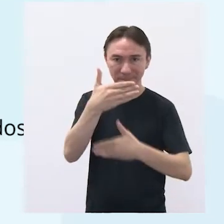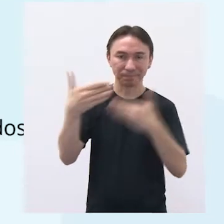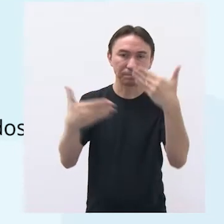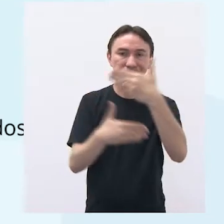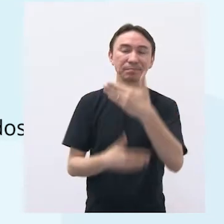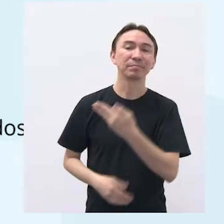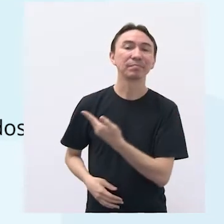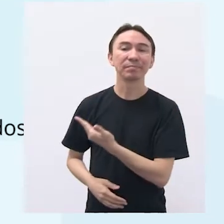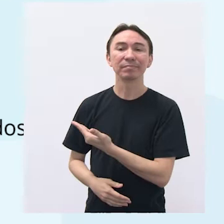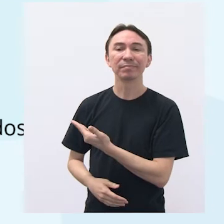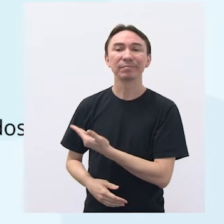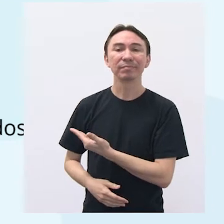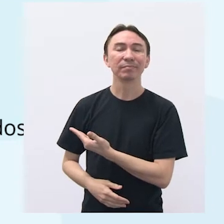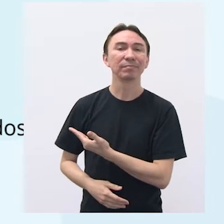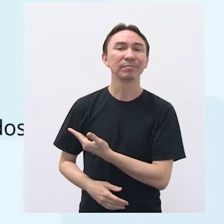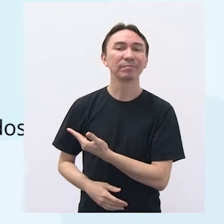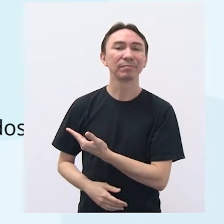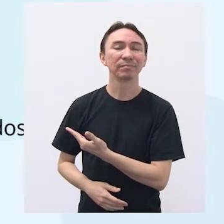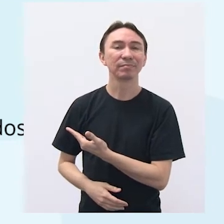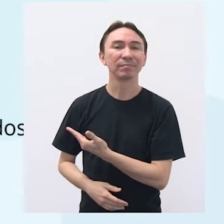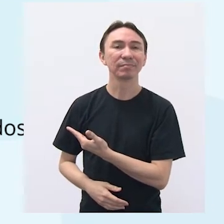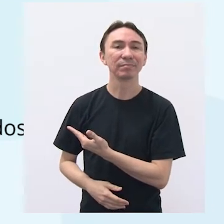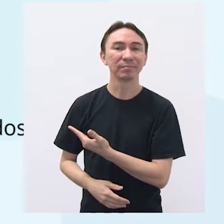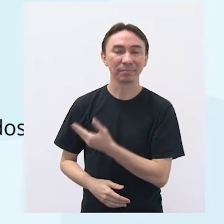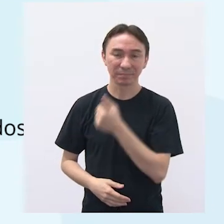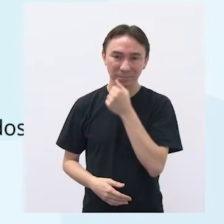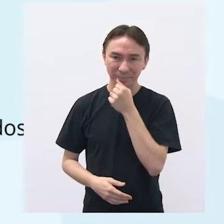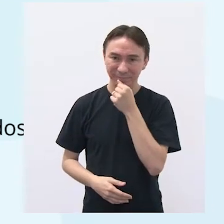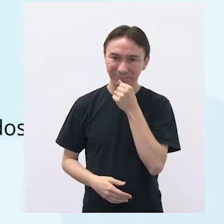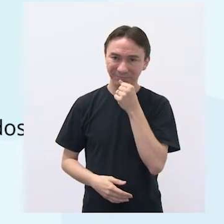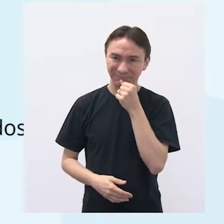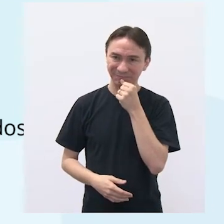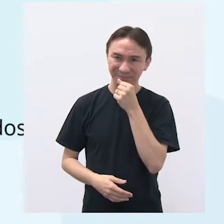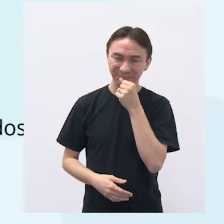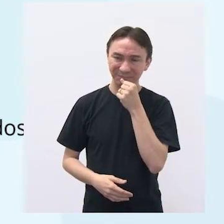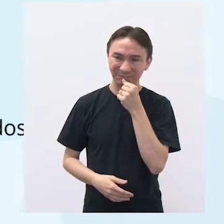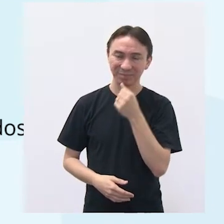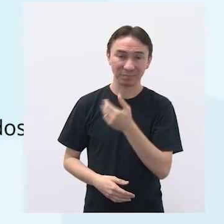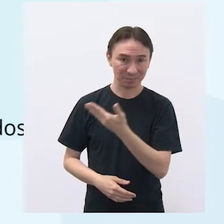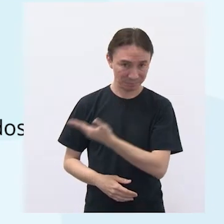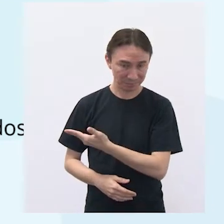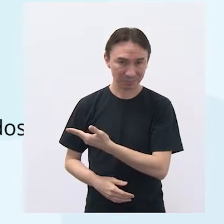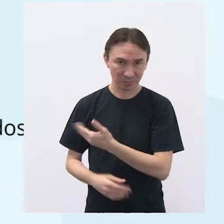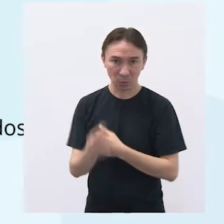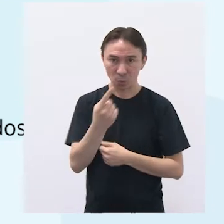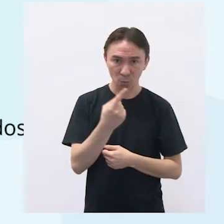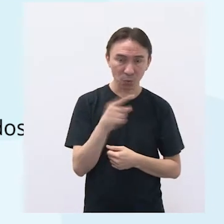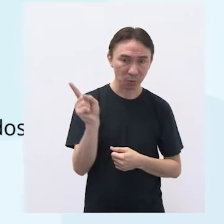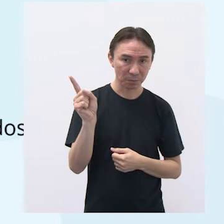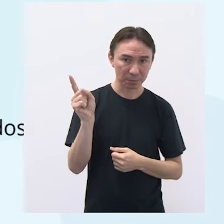Já viram aí no último slide? Pode seguir, é o último mesmo da nossa apresentação.